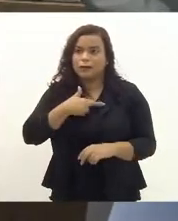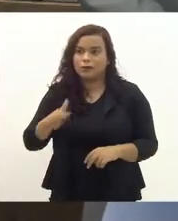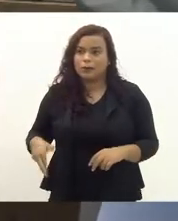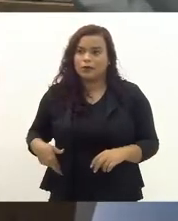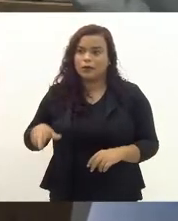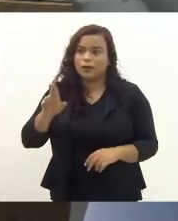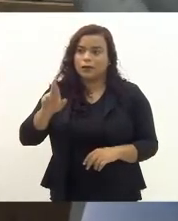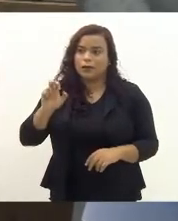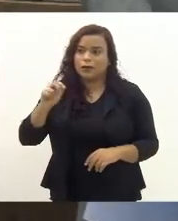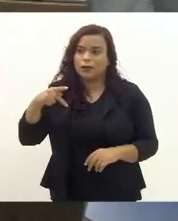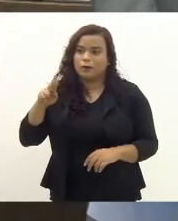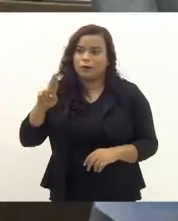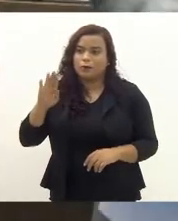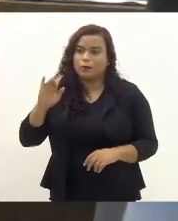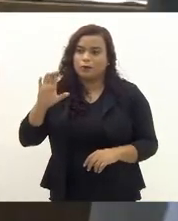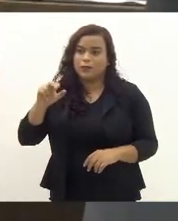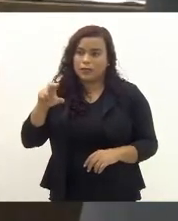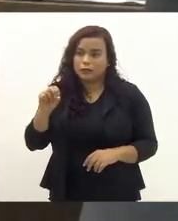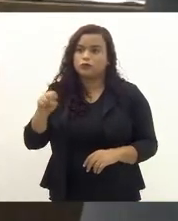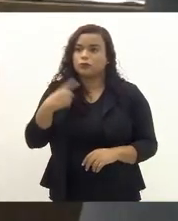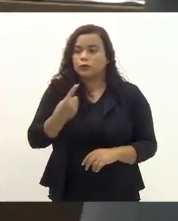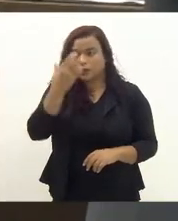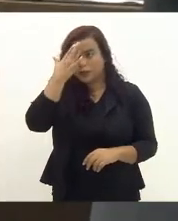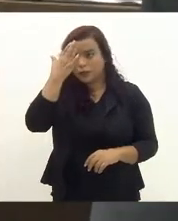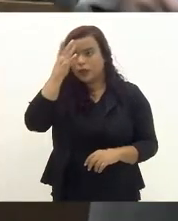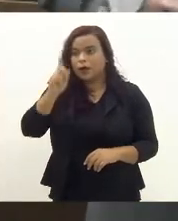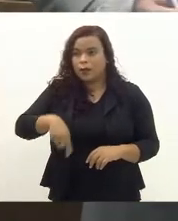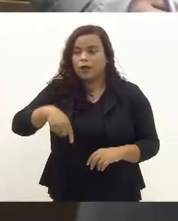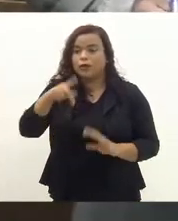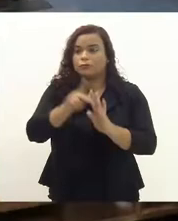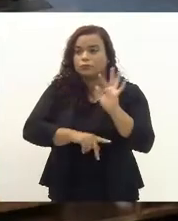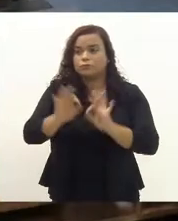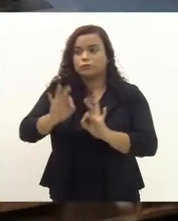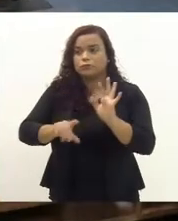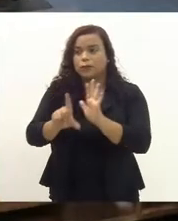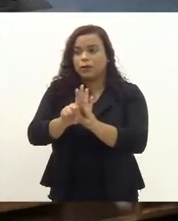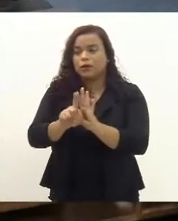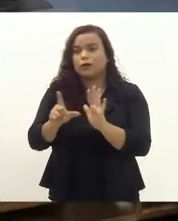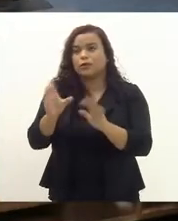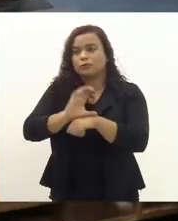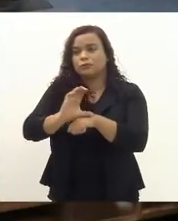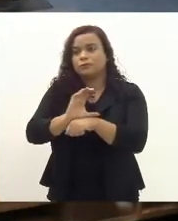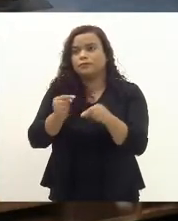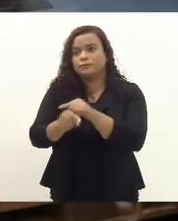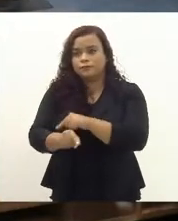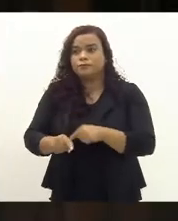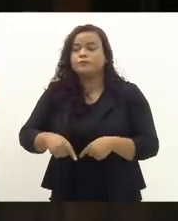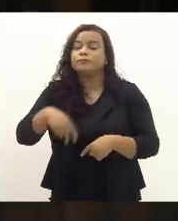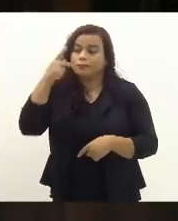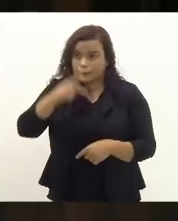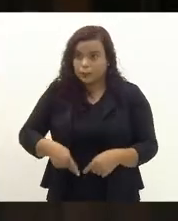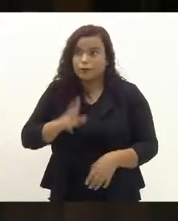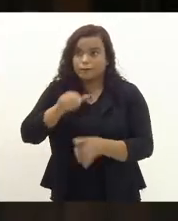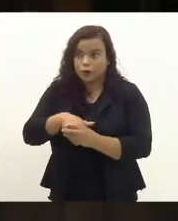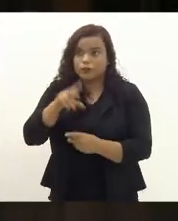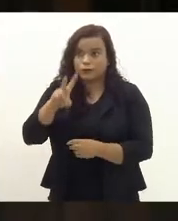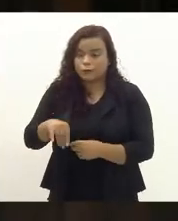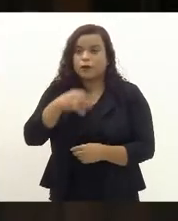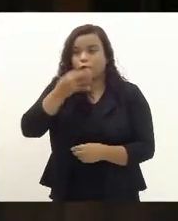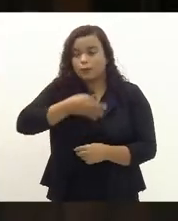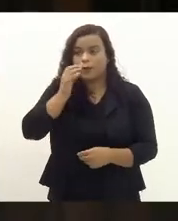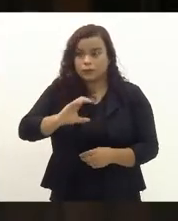por ter a certeza O que é um PL inconstitucional Obrigado Presidente presidência vai votar o parecer da comissão de construção